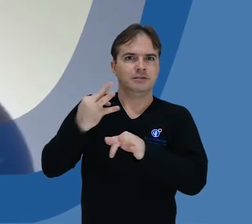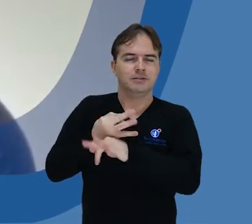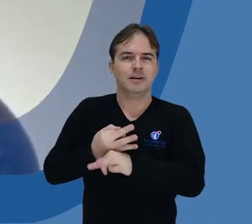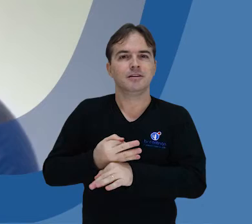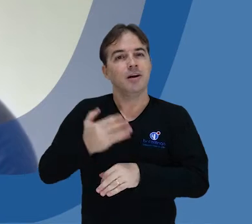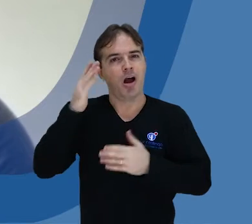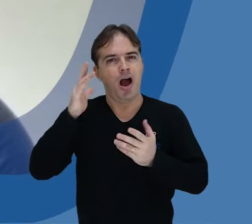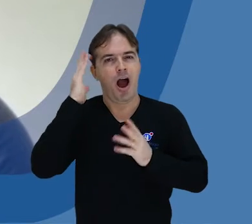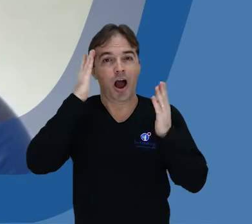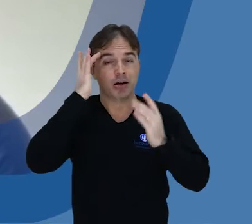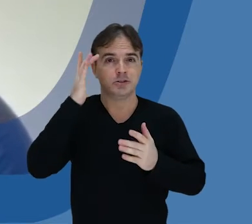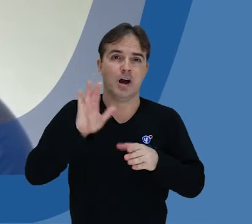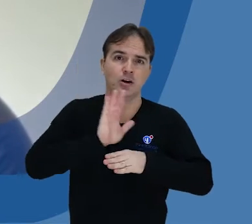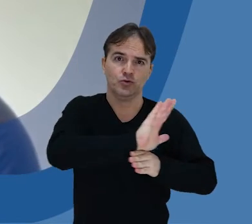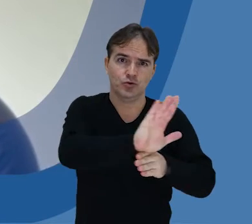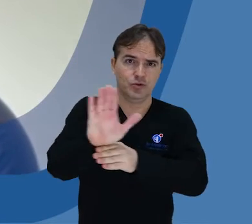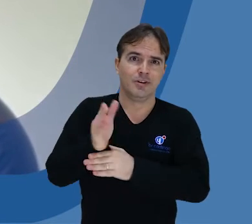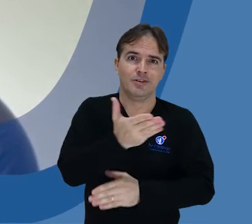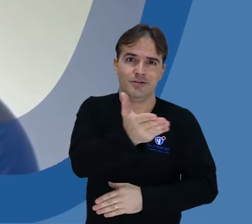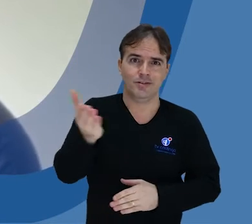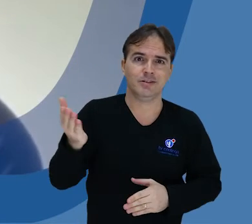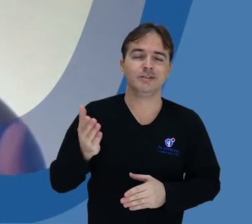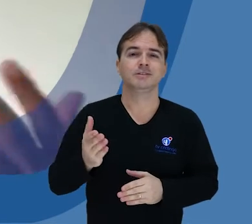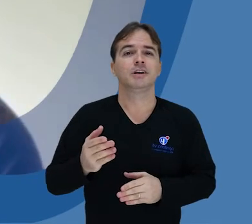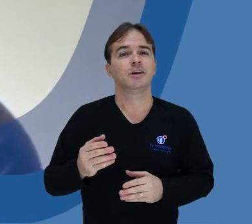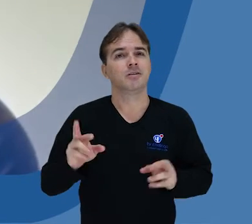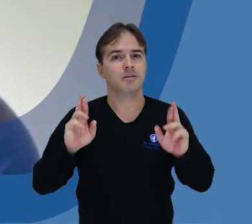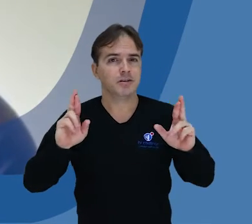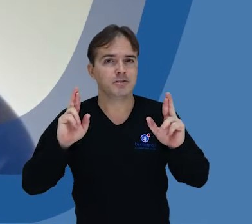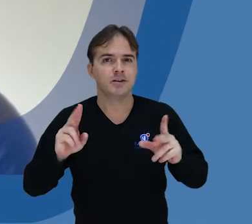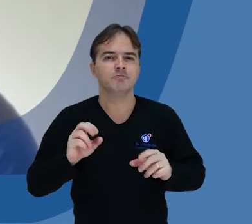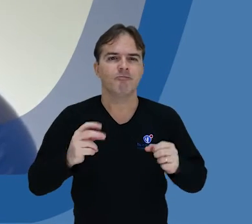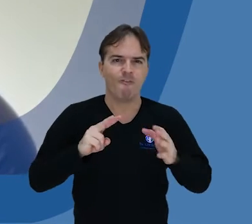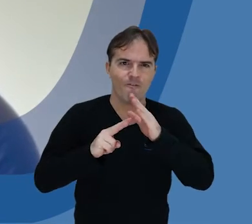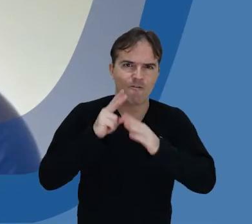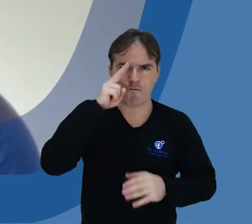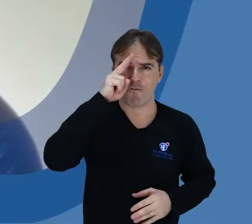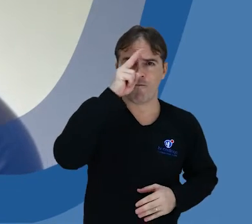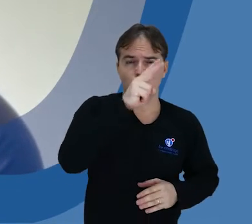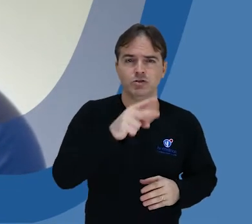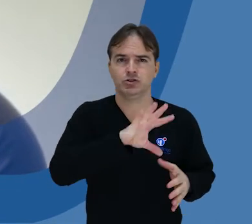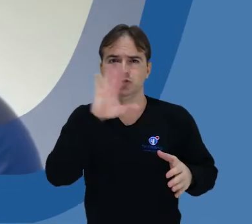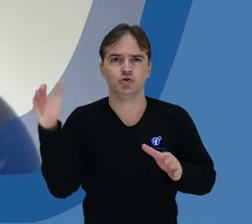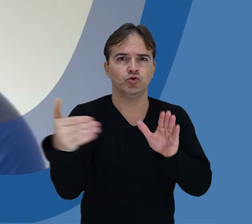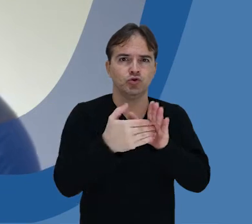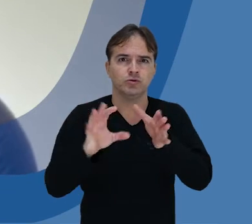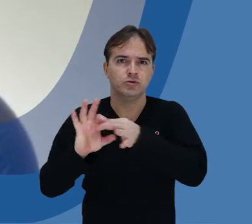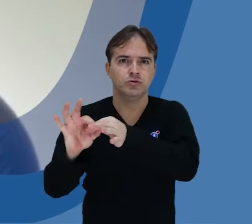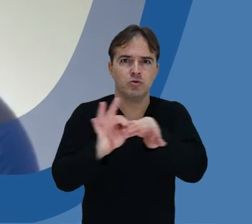ter ajudado de alguma forma, tá? E desejo a todos força e muita união para